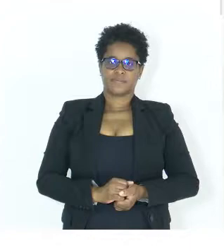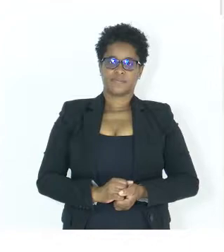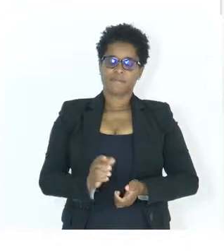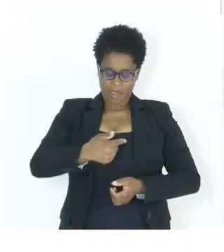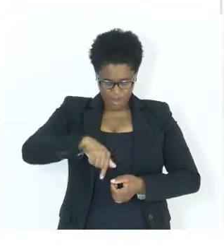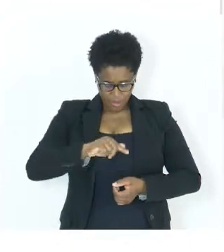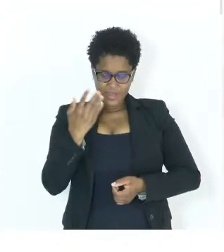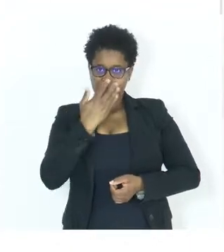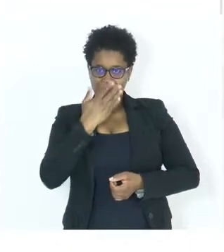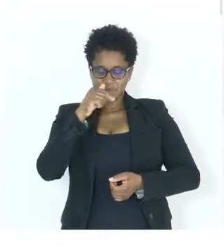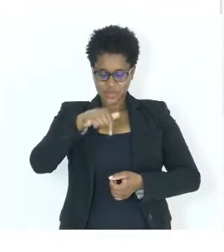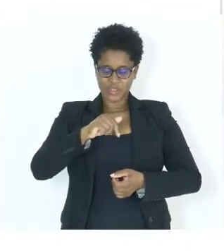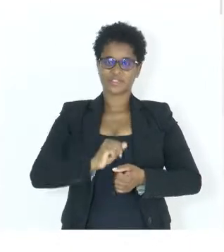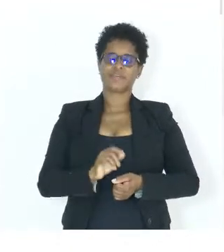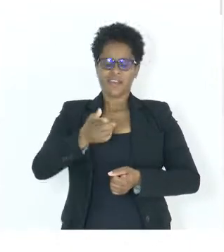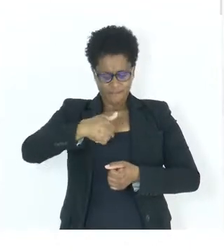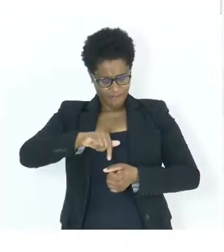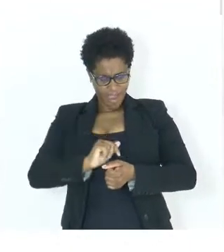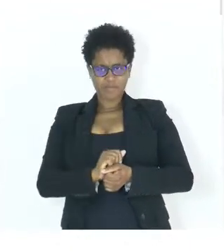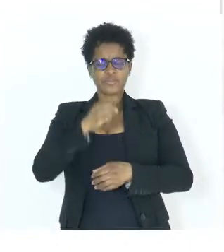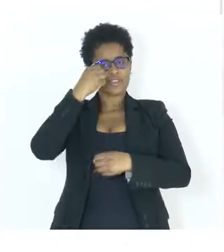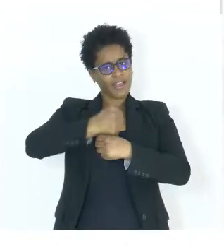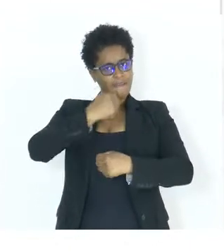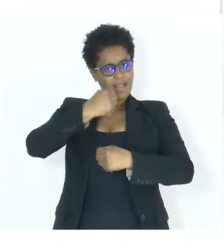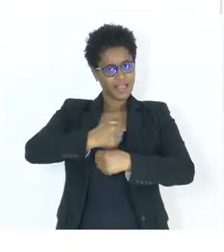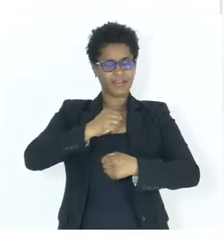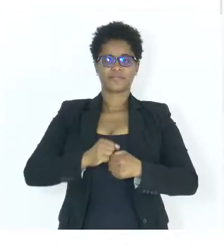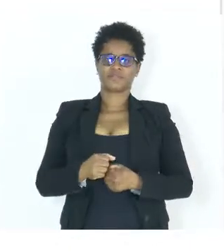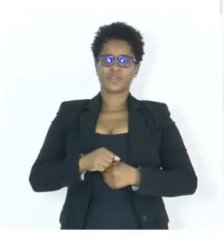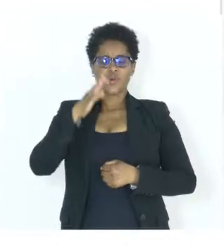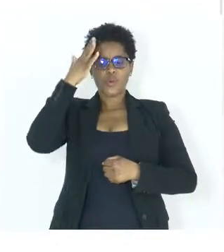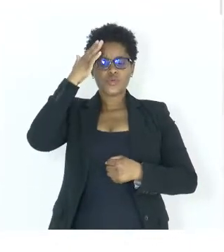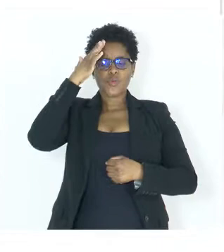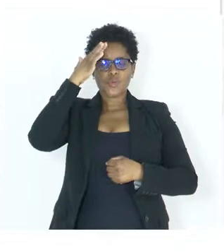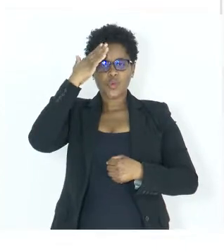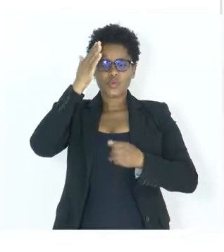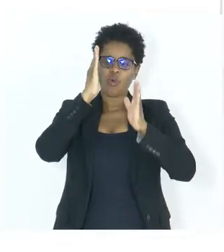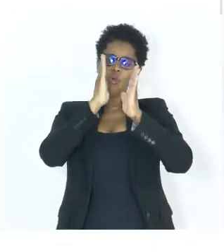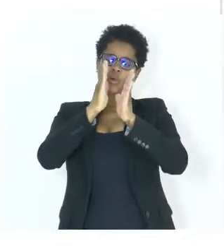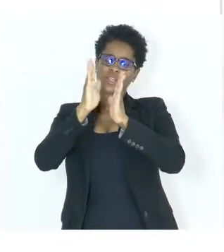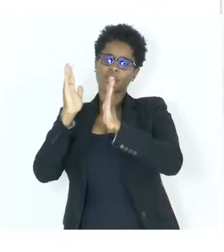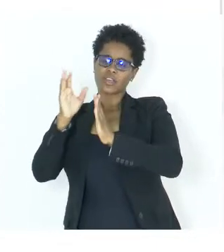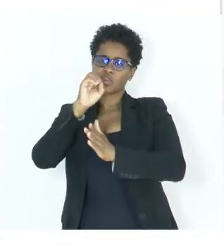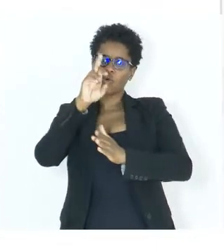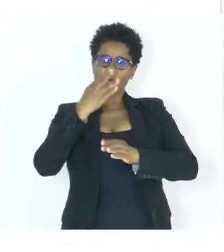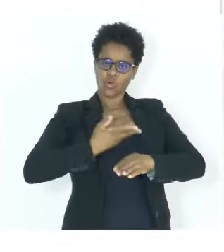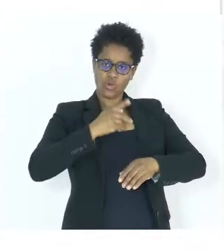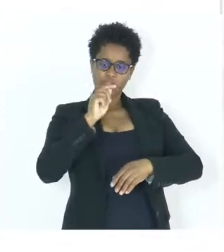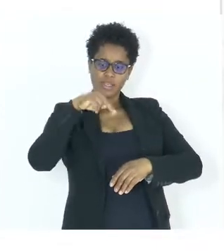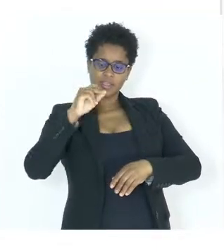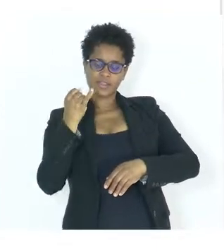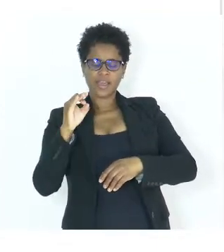Para a nossa aula de hoje, vamos trabalhar os números ordinais até